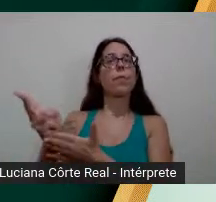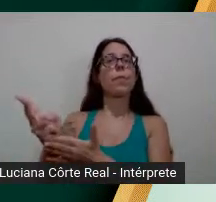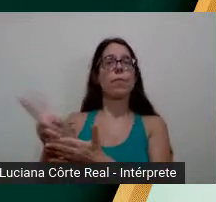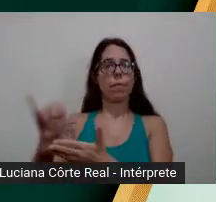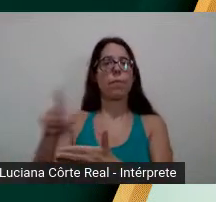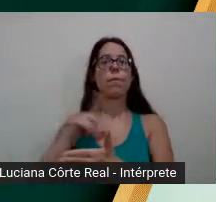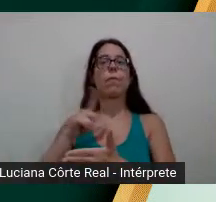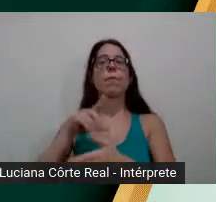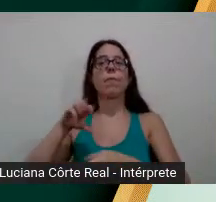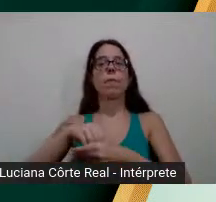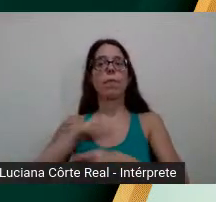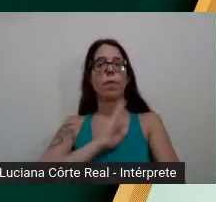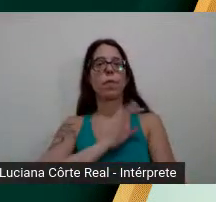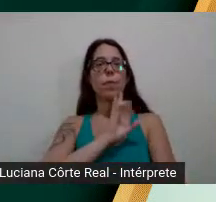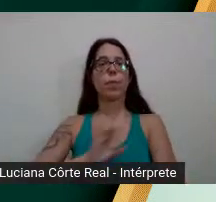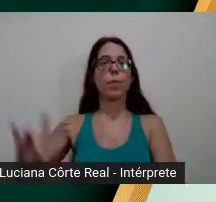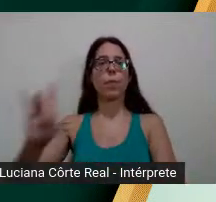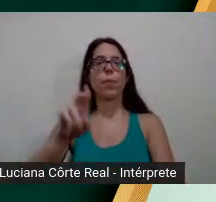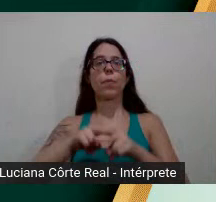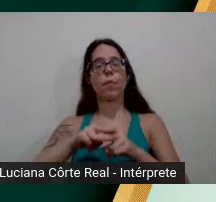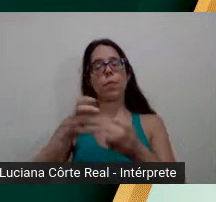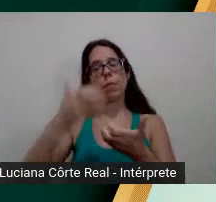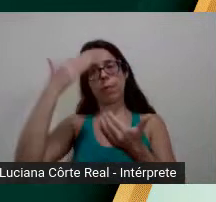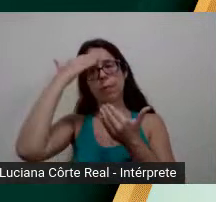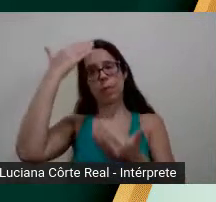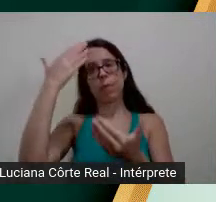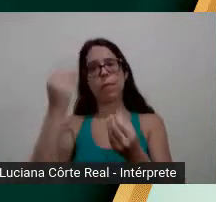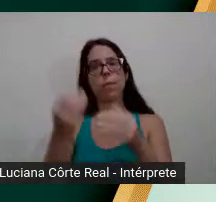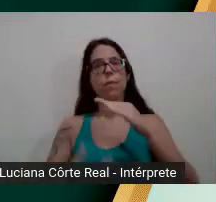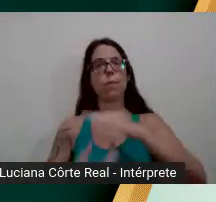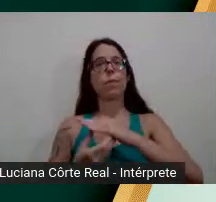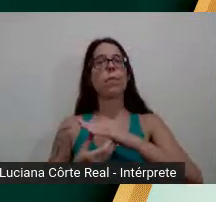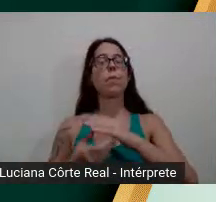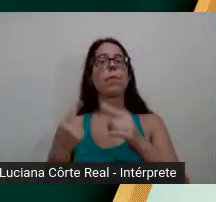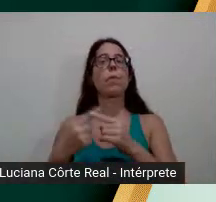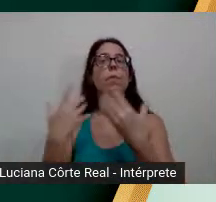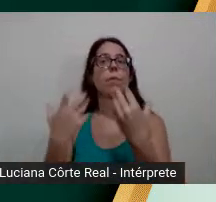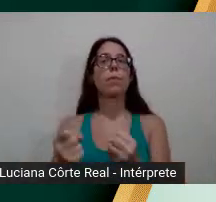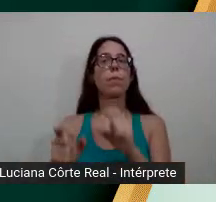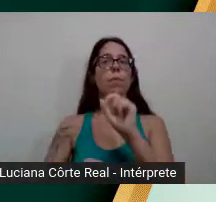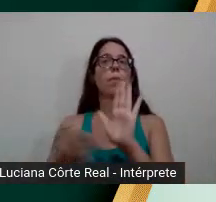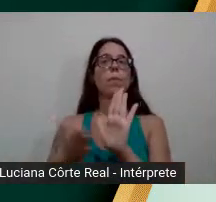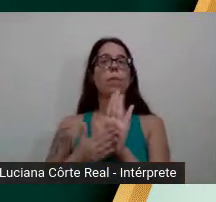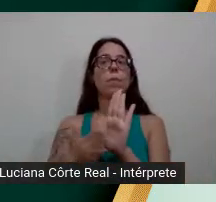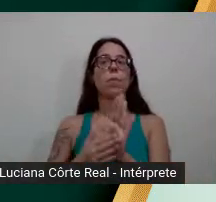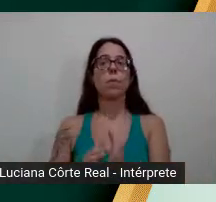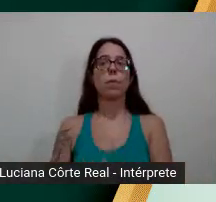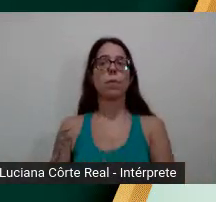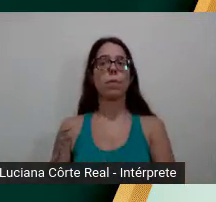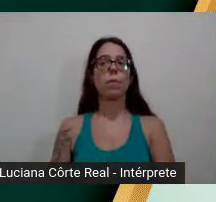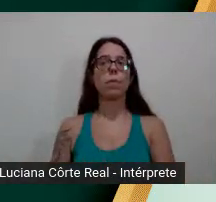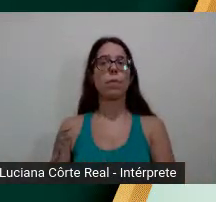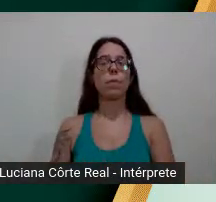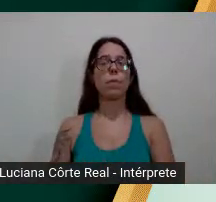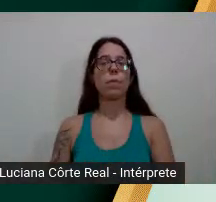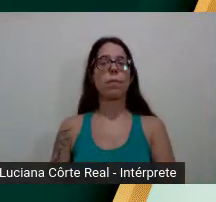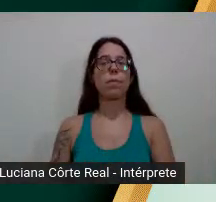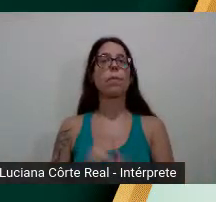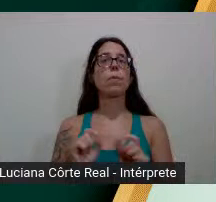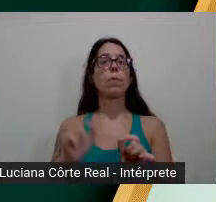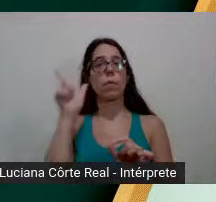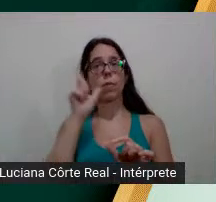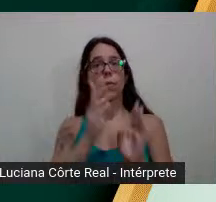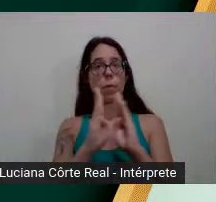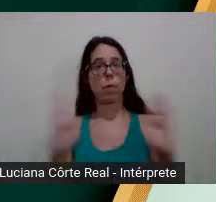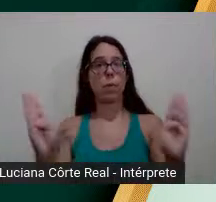nós. E por isso agradeço imensamente ao campus de ter aceitado a proposta de tornar a nossa